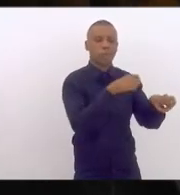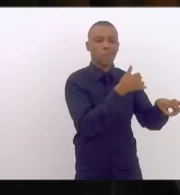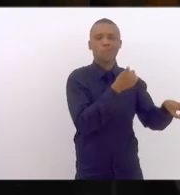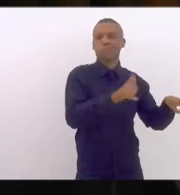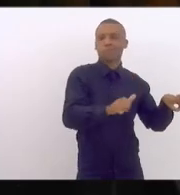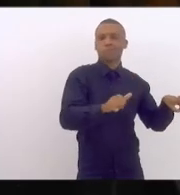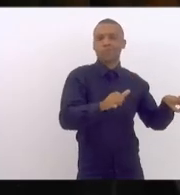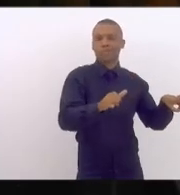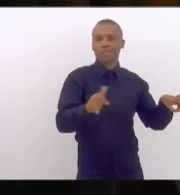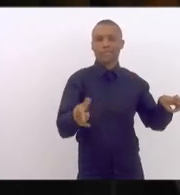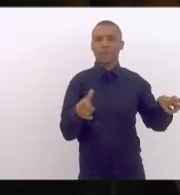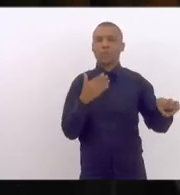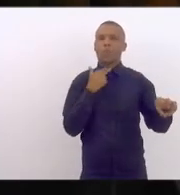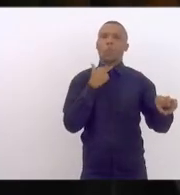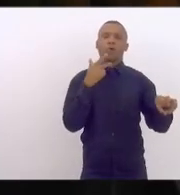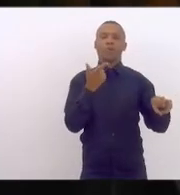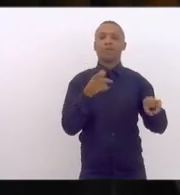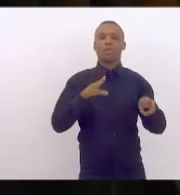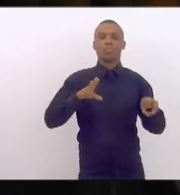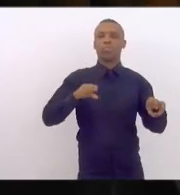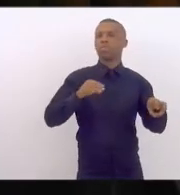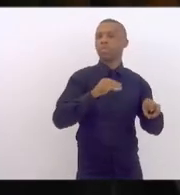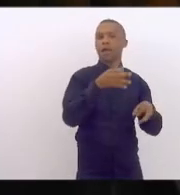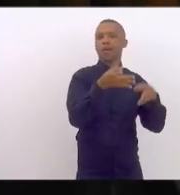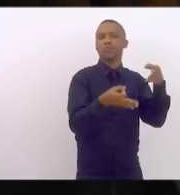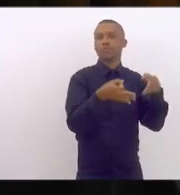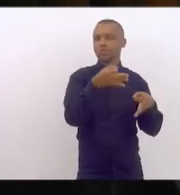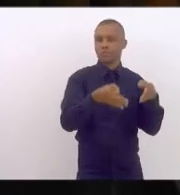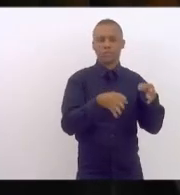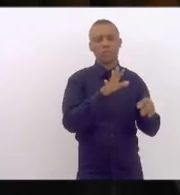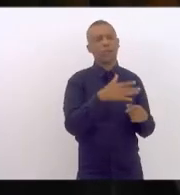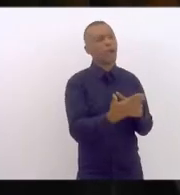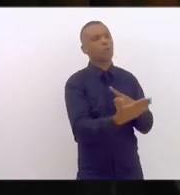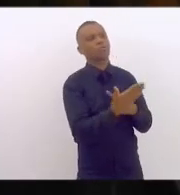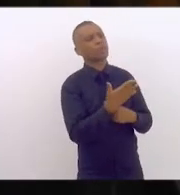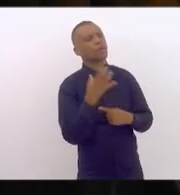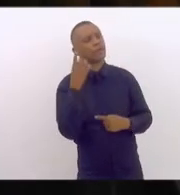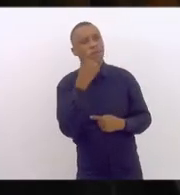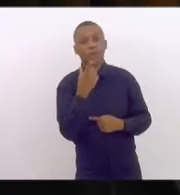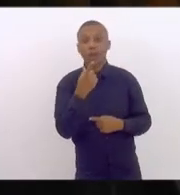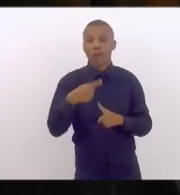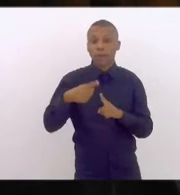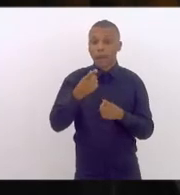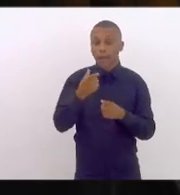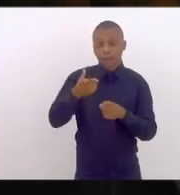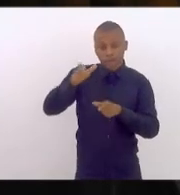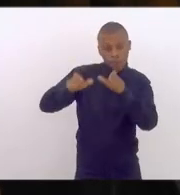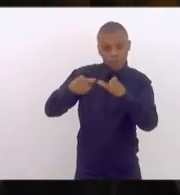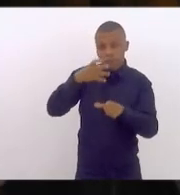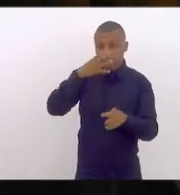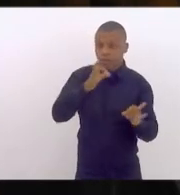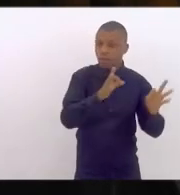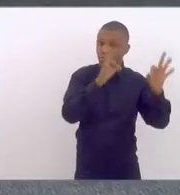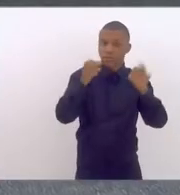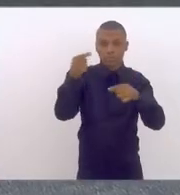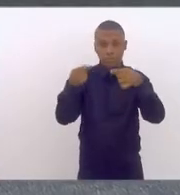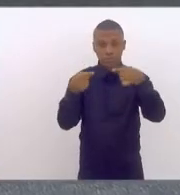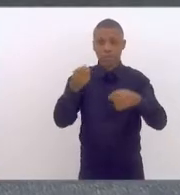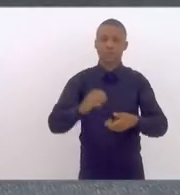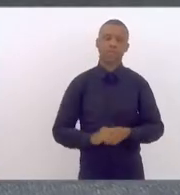justiça por suas mãos me dá me deu uma força aí Deputado que pessoas estão ouvindo o nosso debate aqui deputado